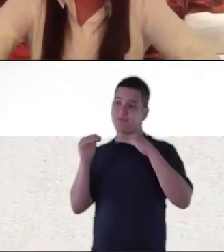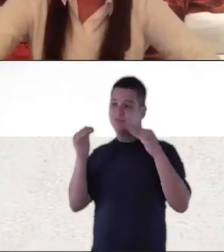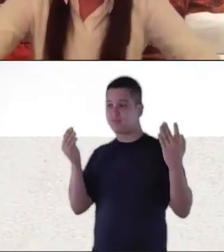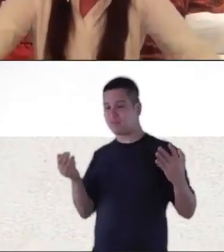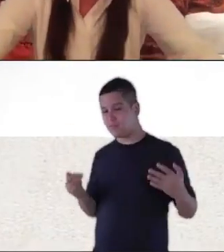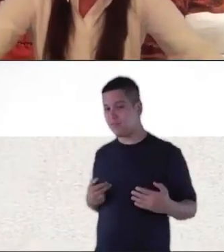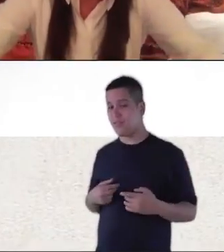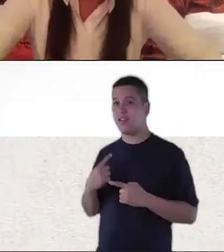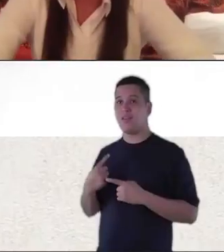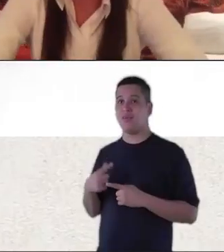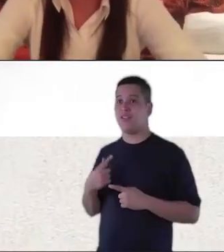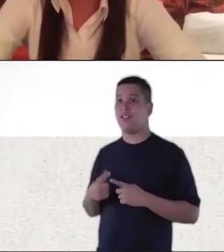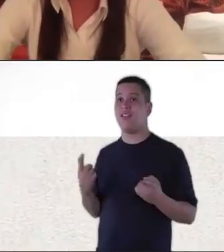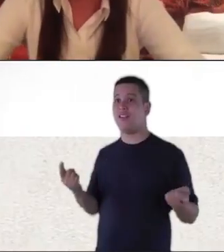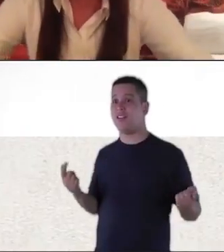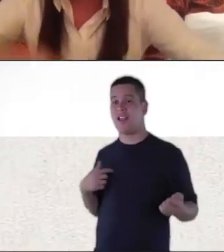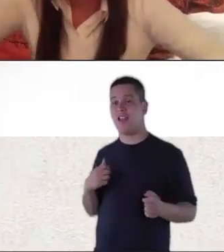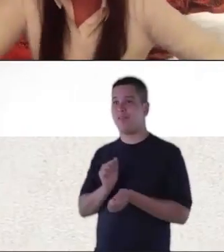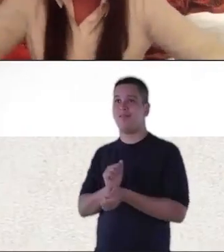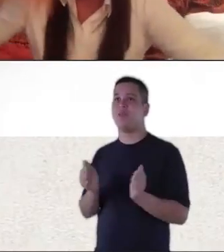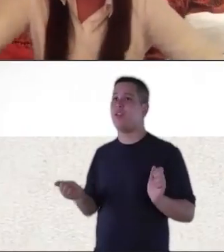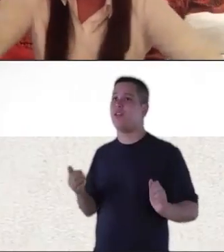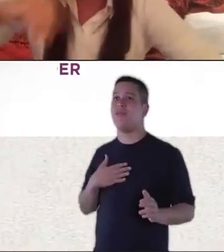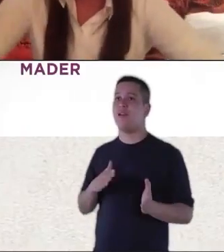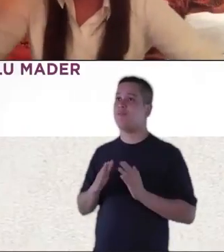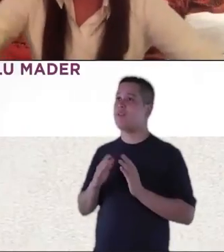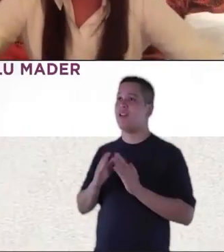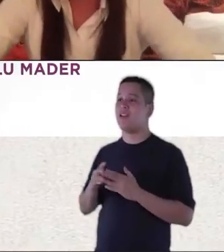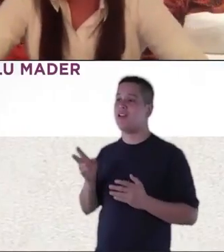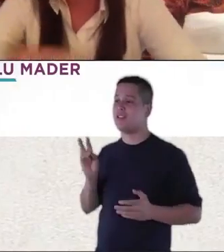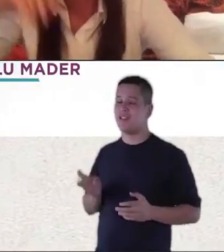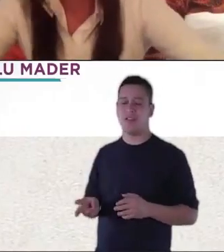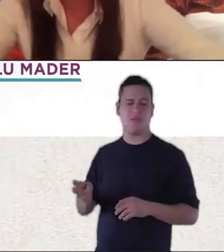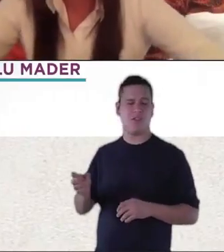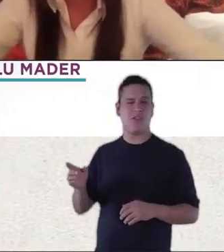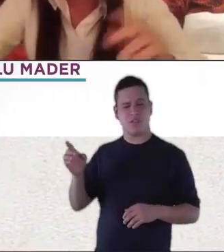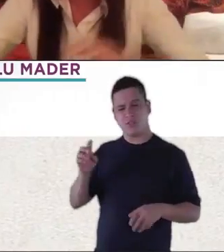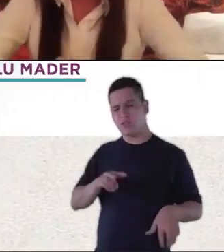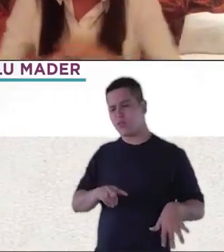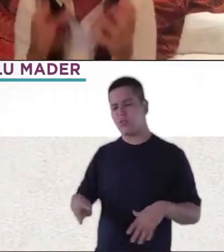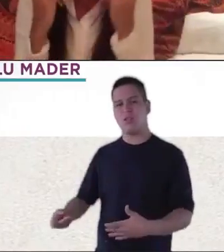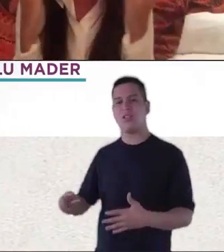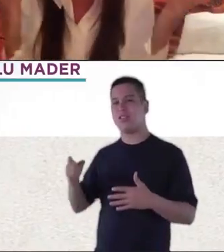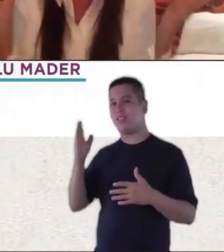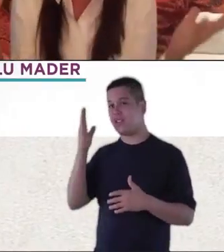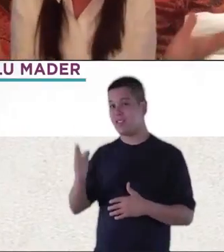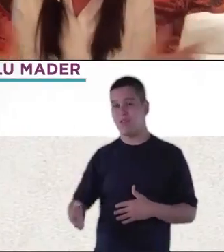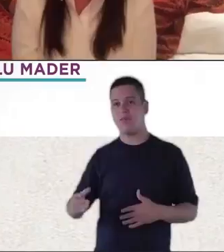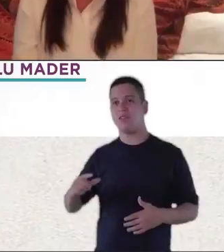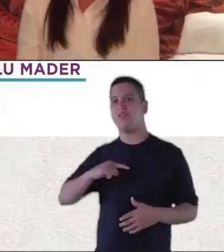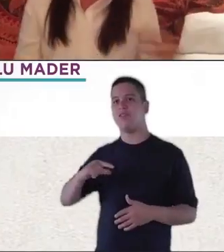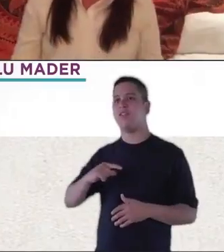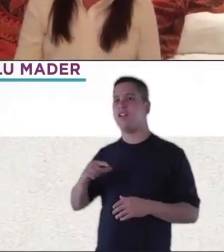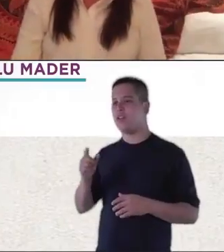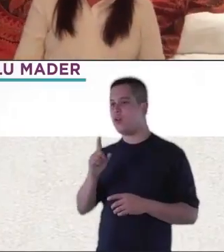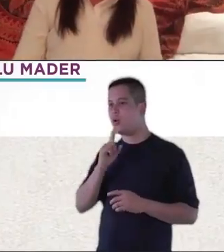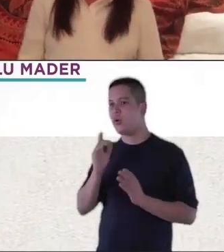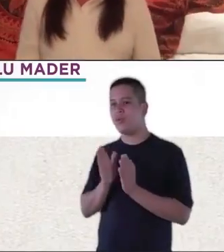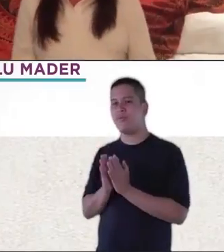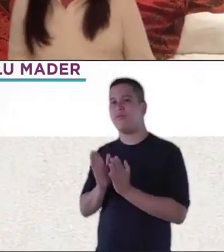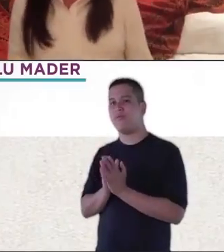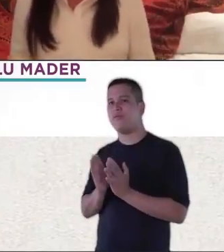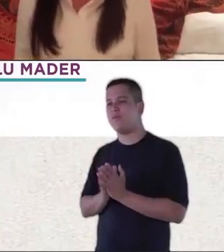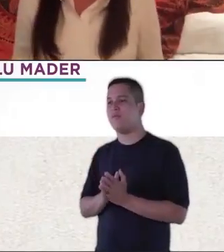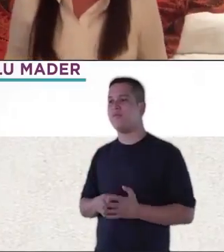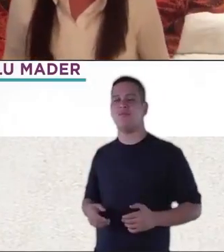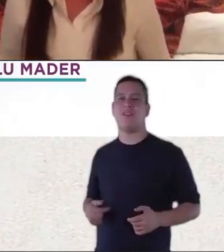ao outro, porque é impossível. Na minha casa toda semana tem um aniversário. Eu não sei como ele conseguiu escrever sendo casado comigo,